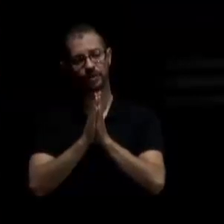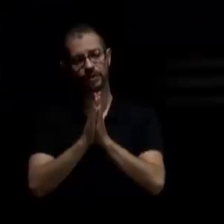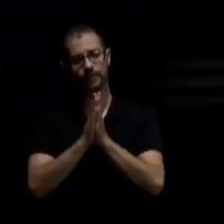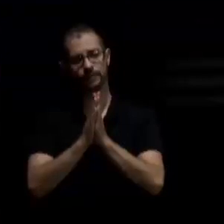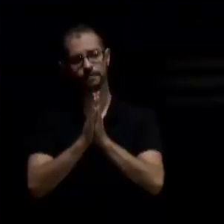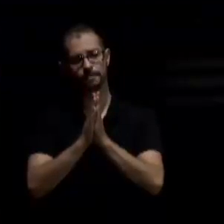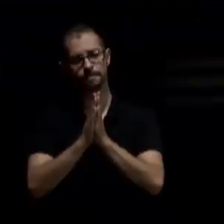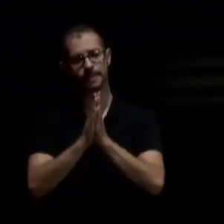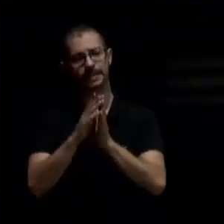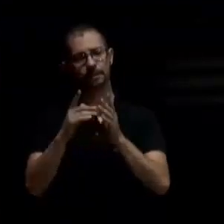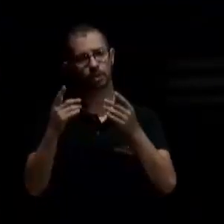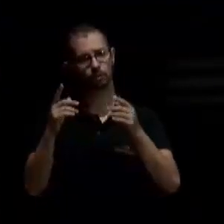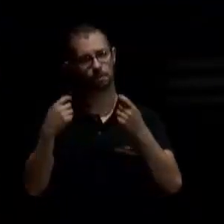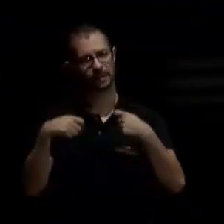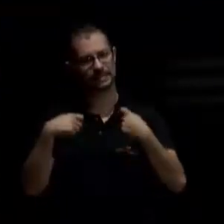a decisão